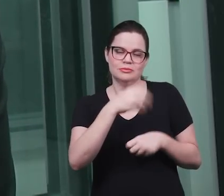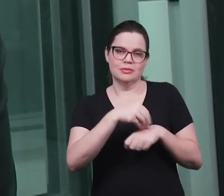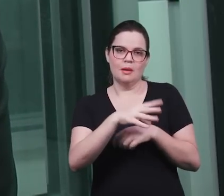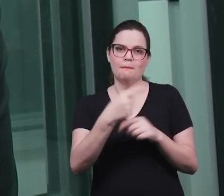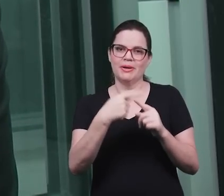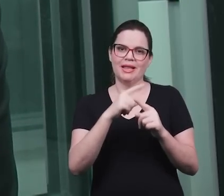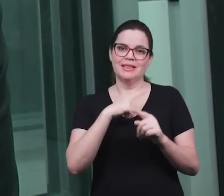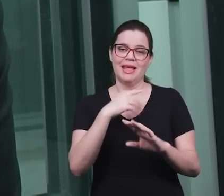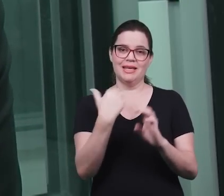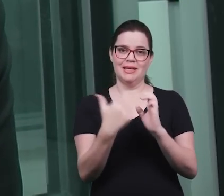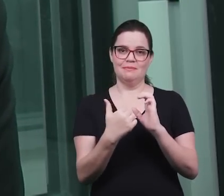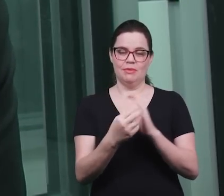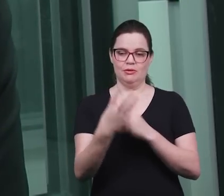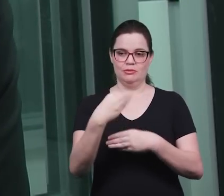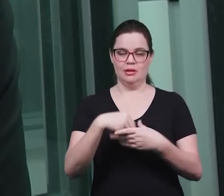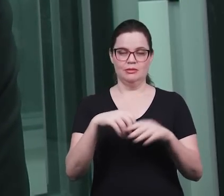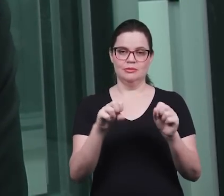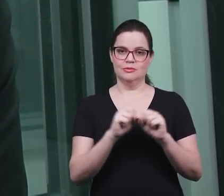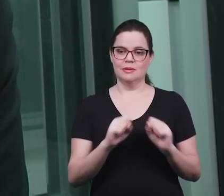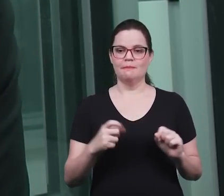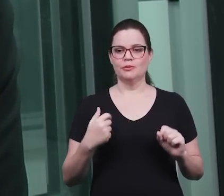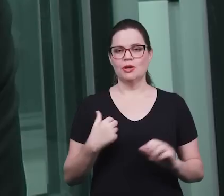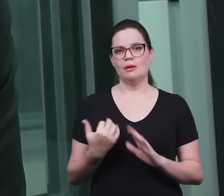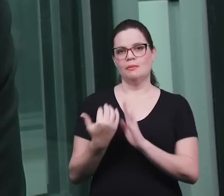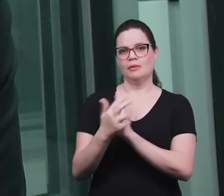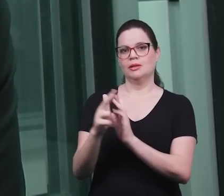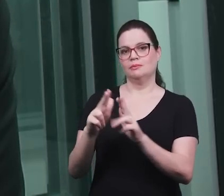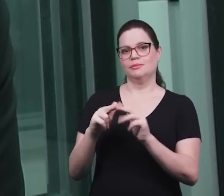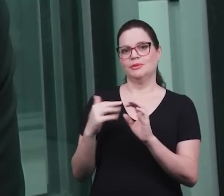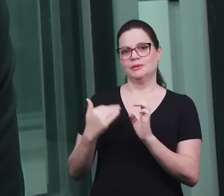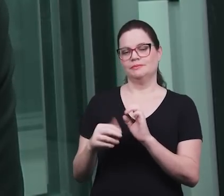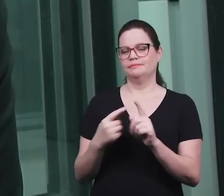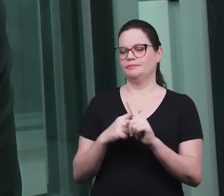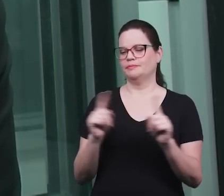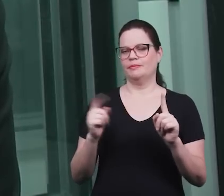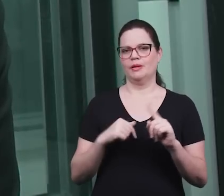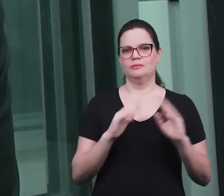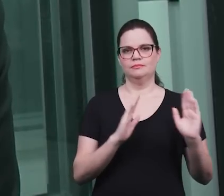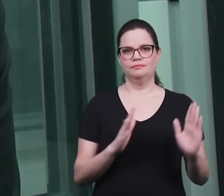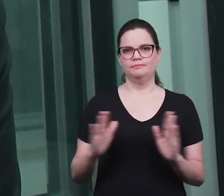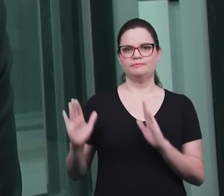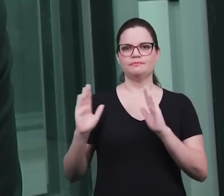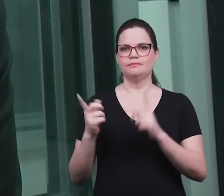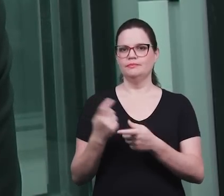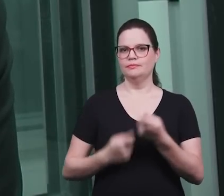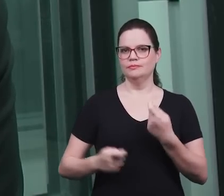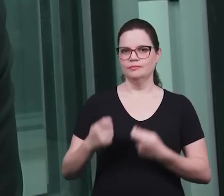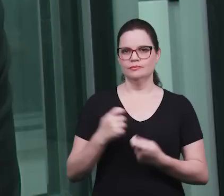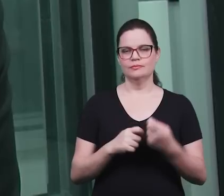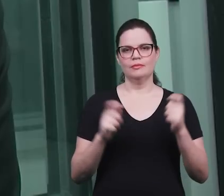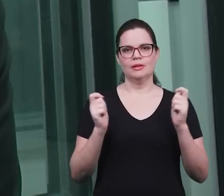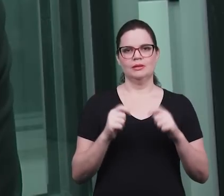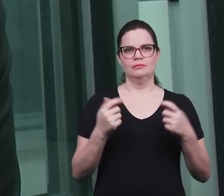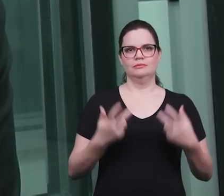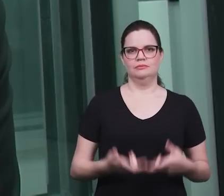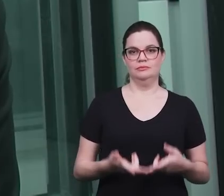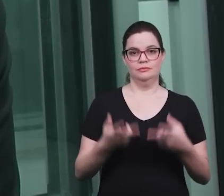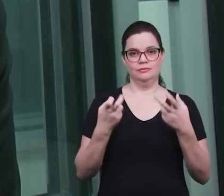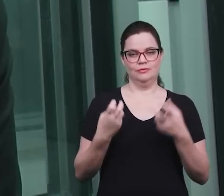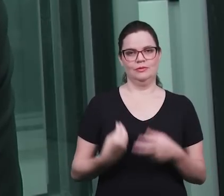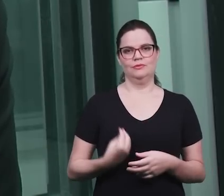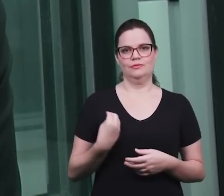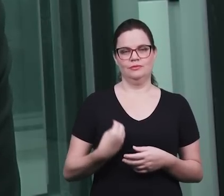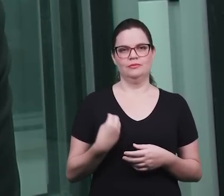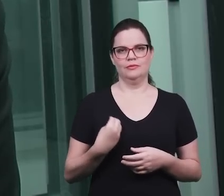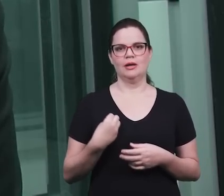pessoas. Mas, enfim, é só no processo administrativo que a gente vê esse push